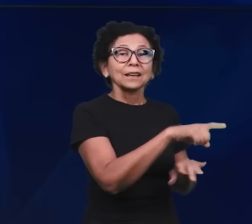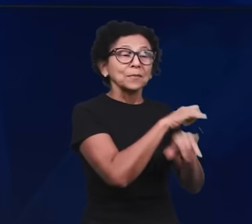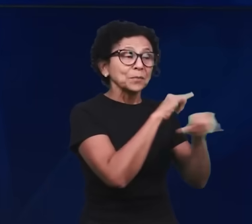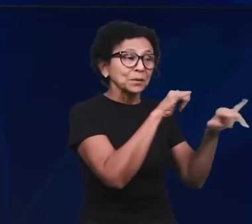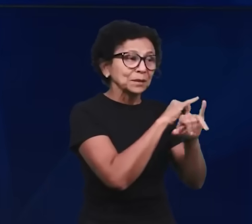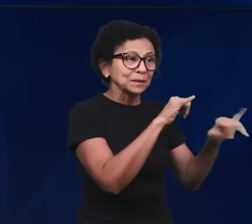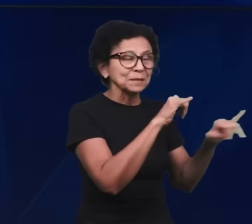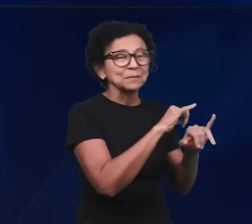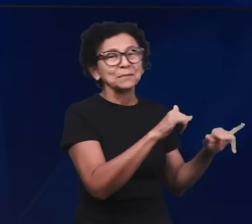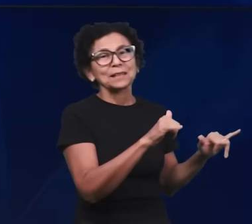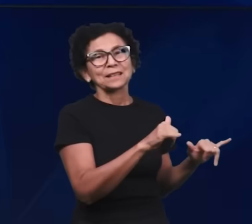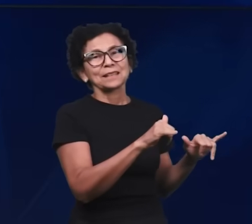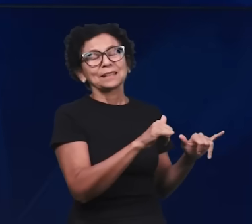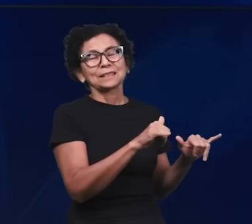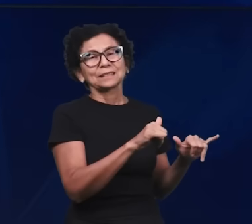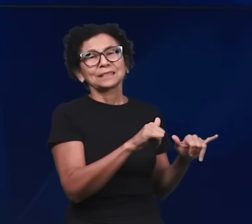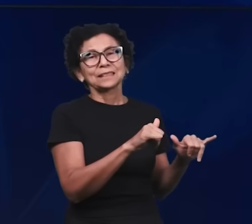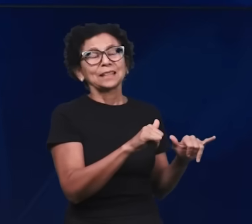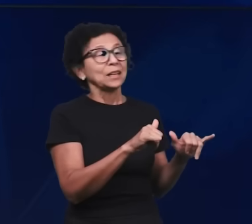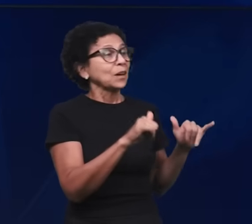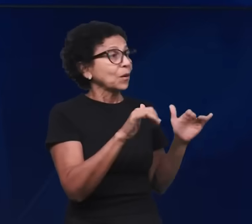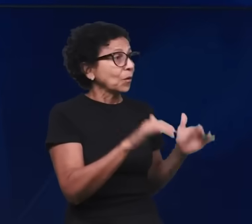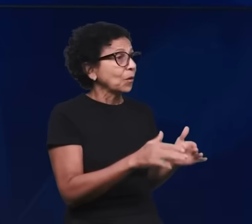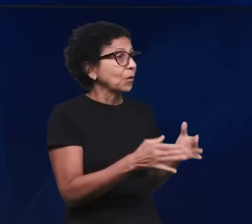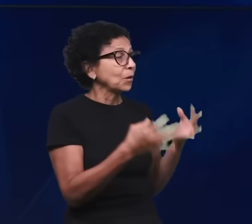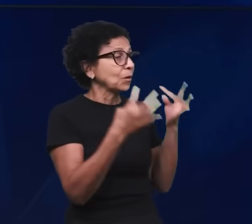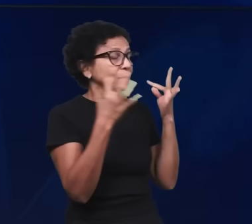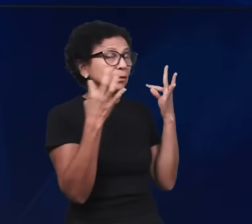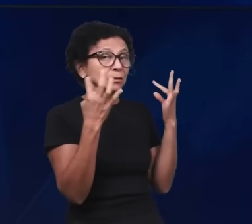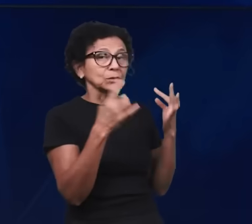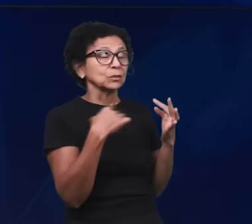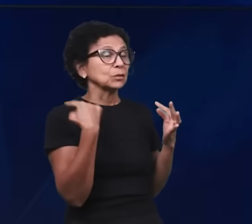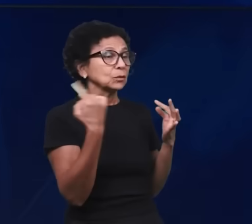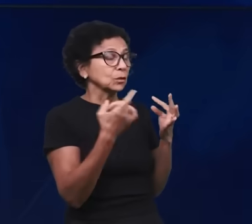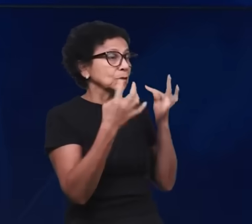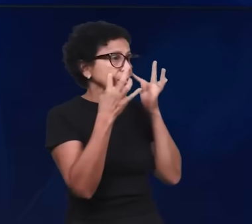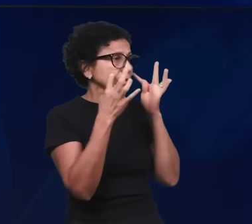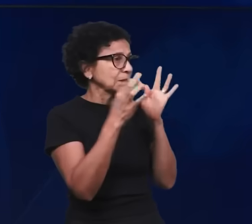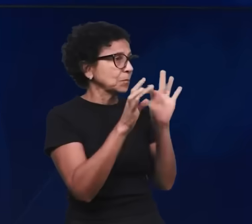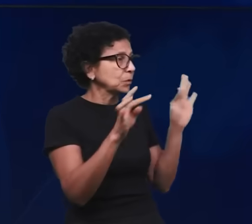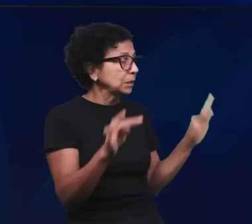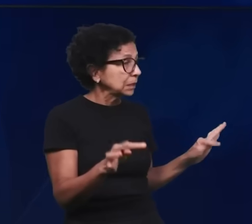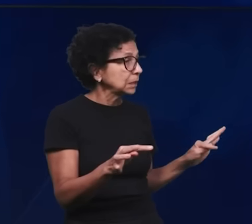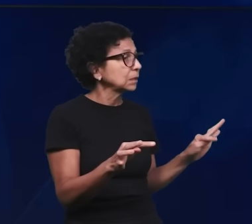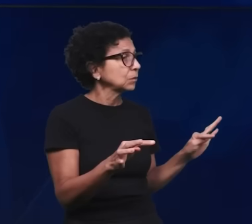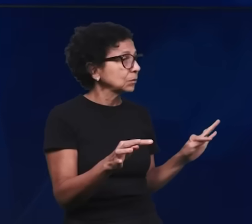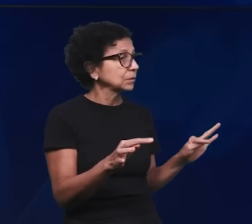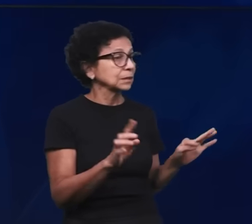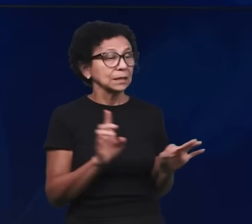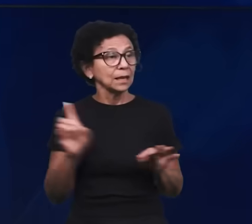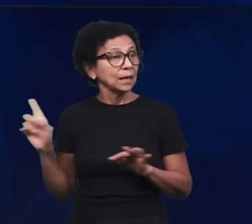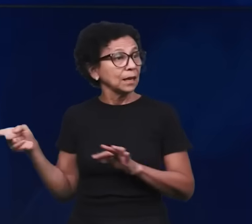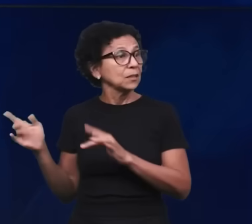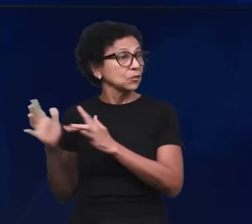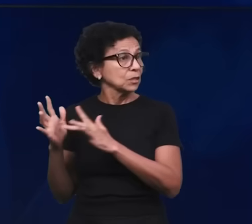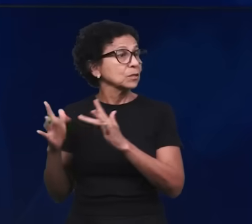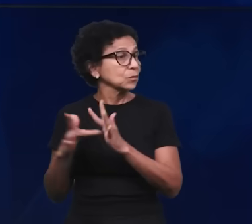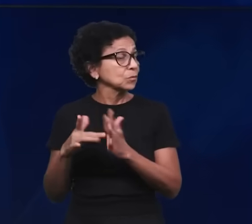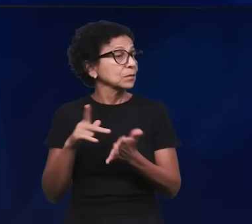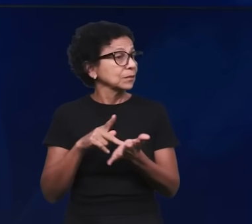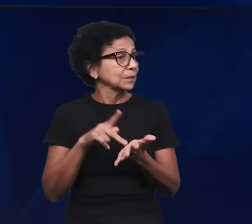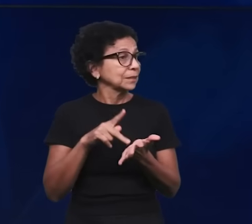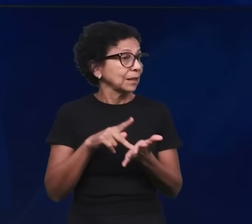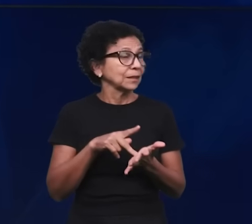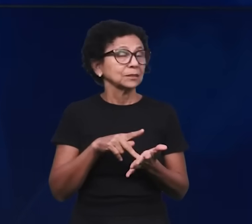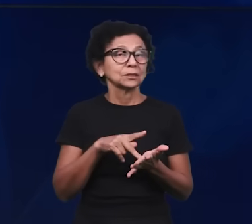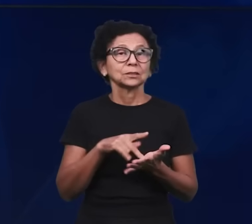agora nós não é só o testemunho da mulher, nós mesmos temos visto e ouvido quem é Jesus. Eles passaram a